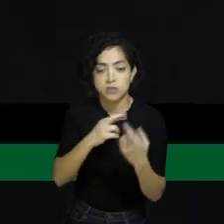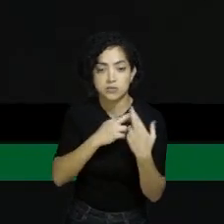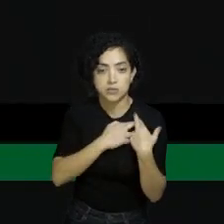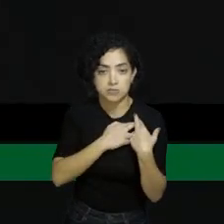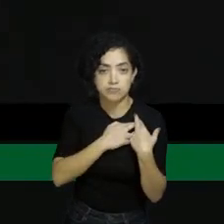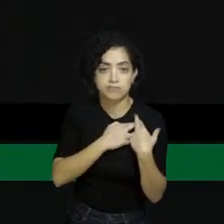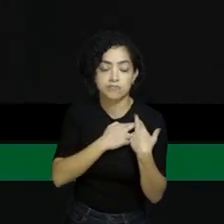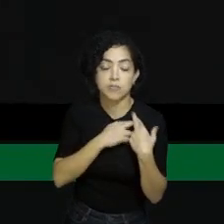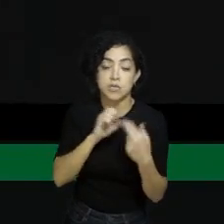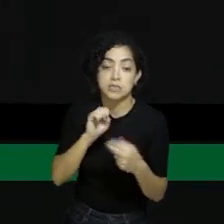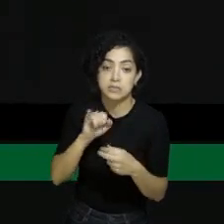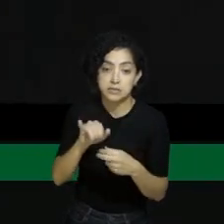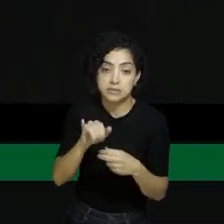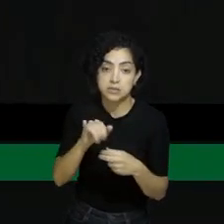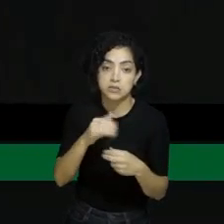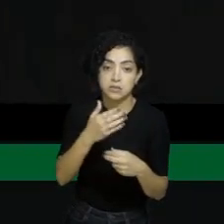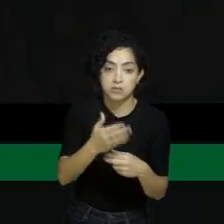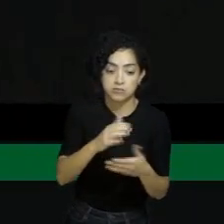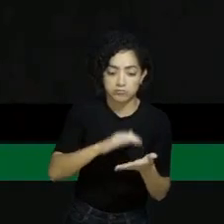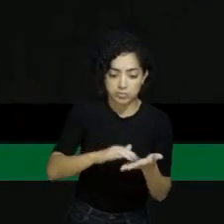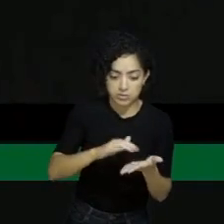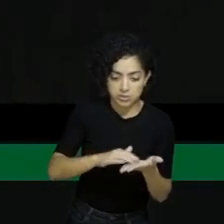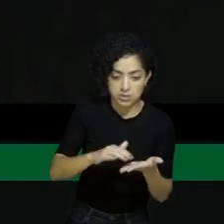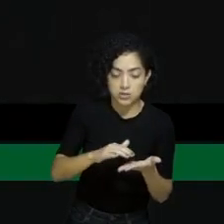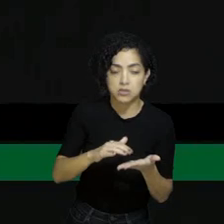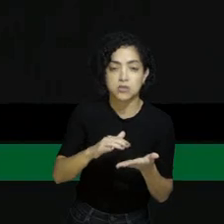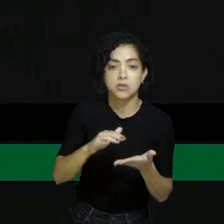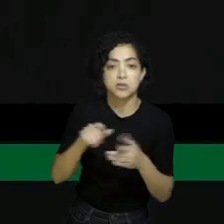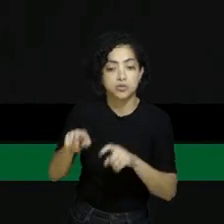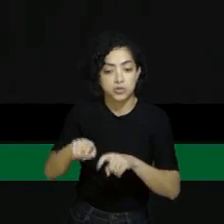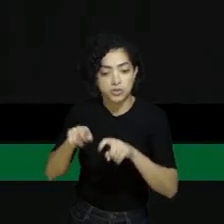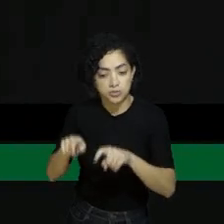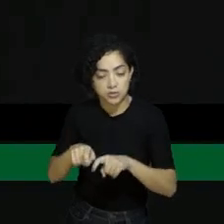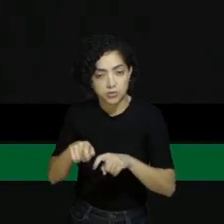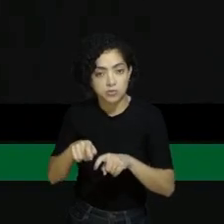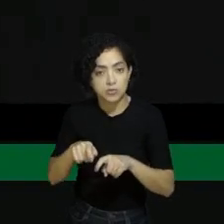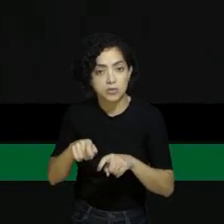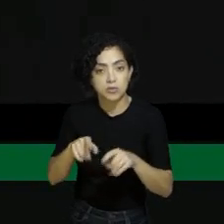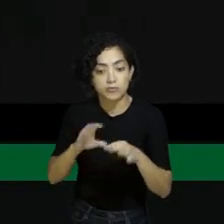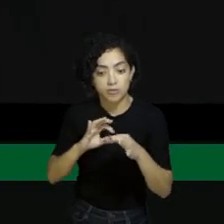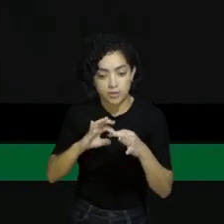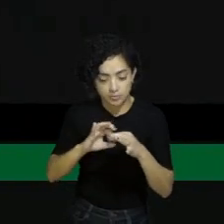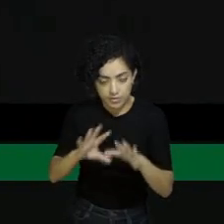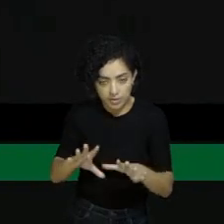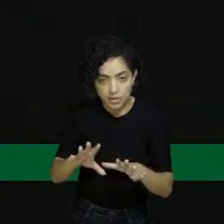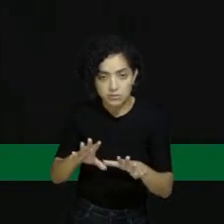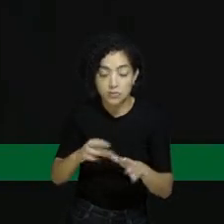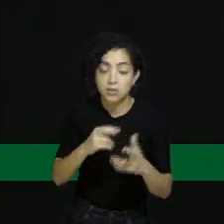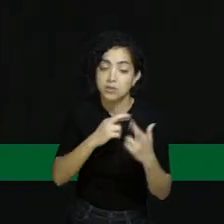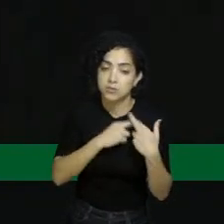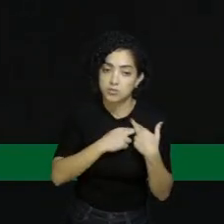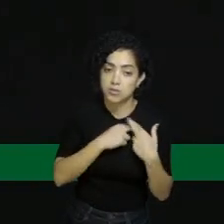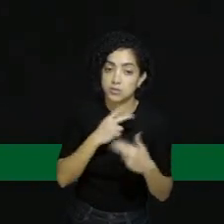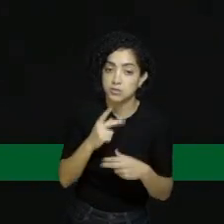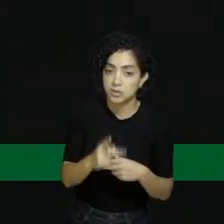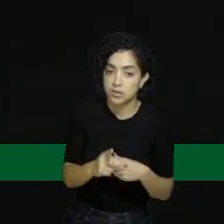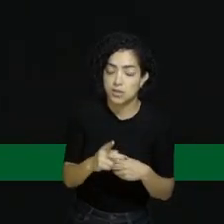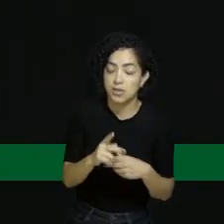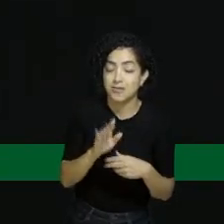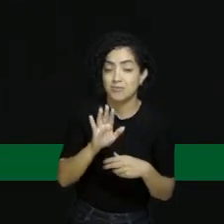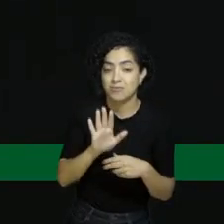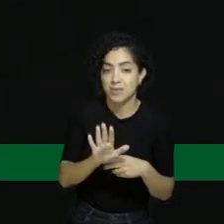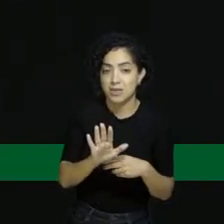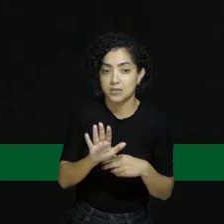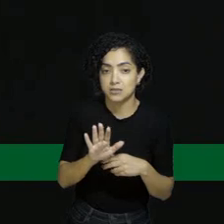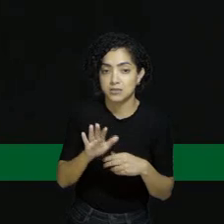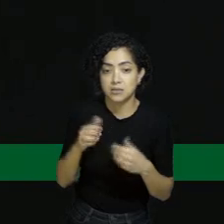a Secretaria de Agricultura, que foi autorizada recentemente, que trate desse assunto. Mas que não deixe